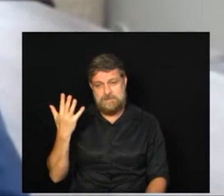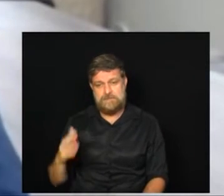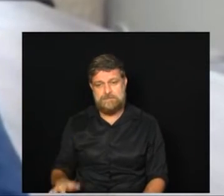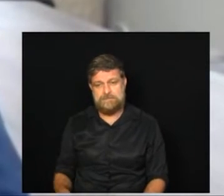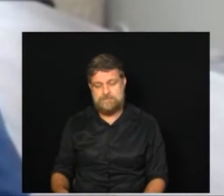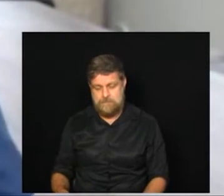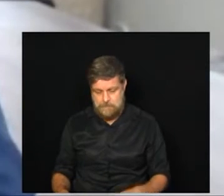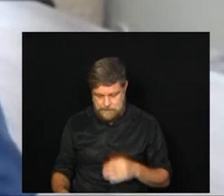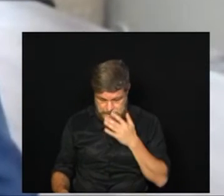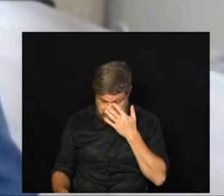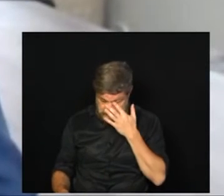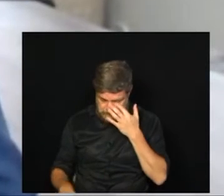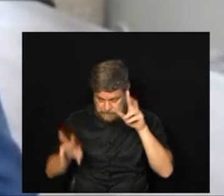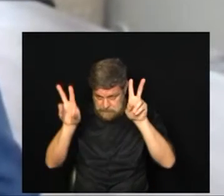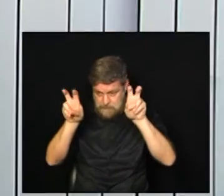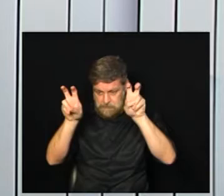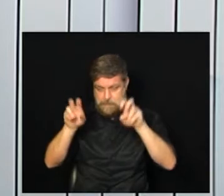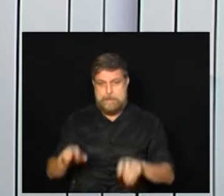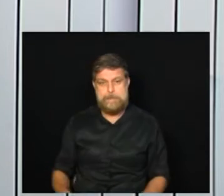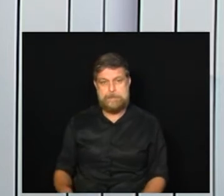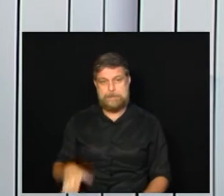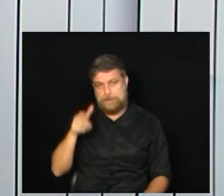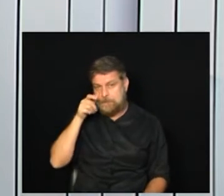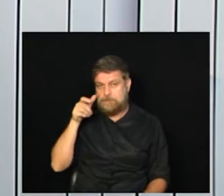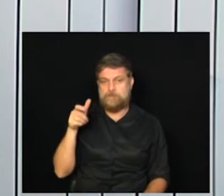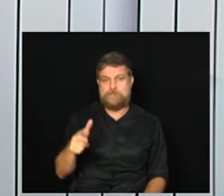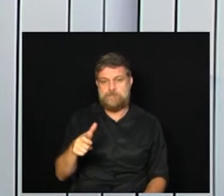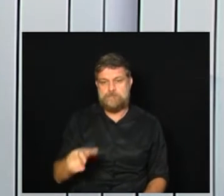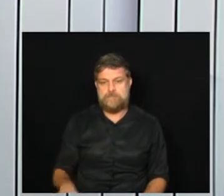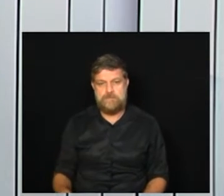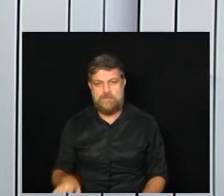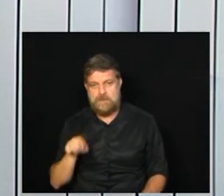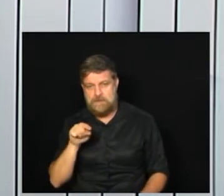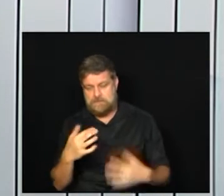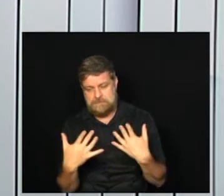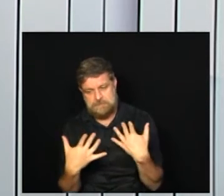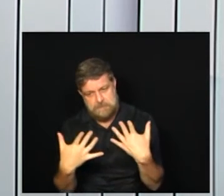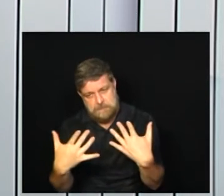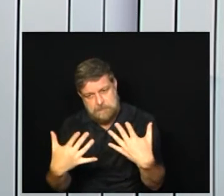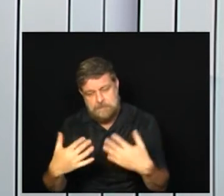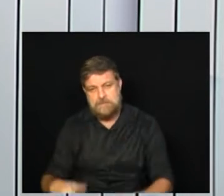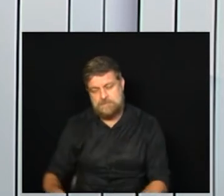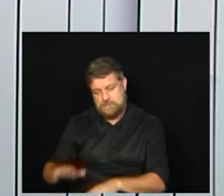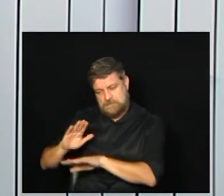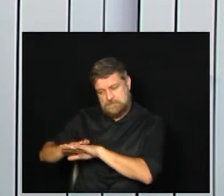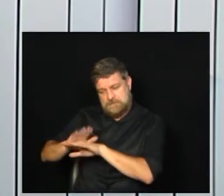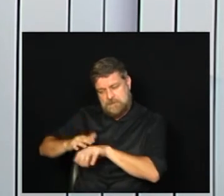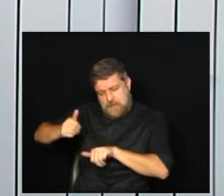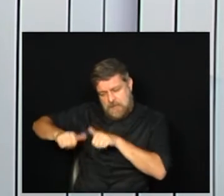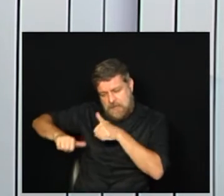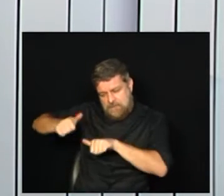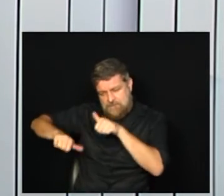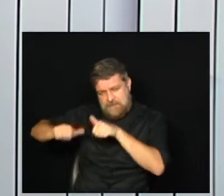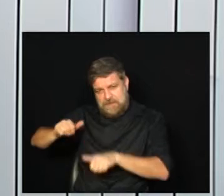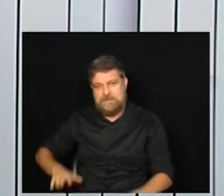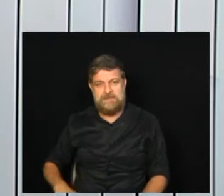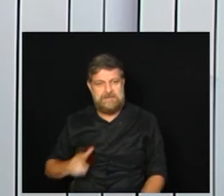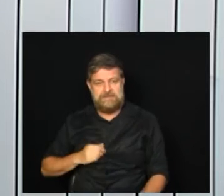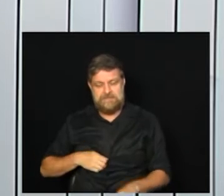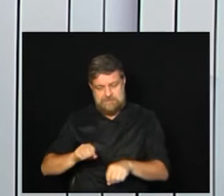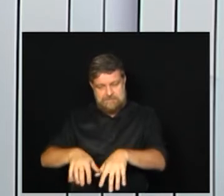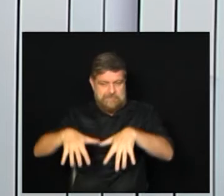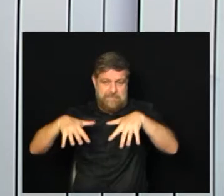poder estudar, fazer bons cursos, mestrado, doutorado, boas viagens e até mesmo ter carteira de investimentos, né? Eu conheço alguns jovens